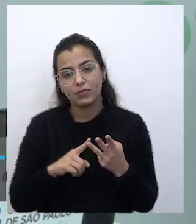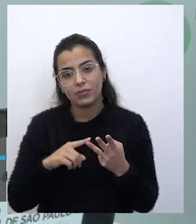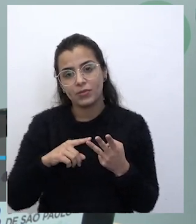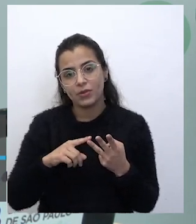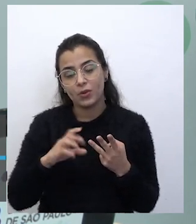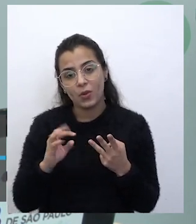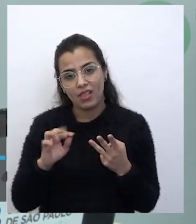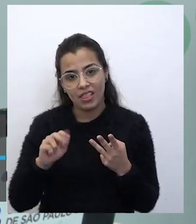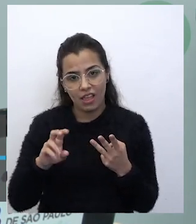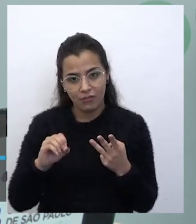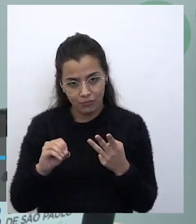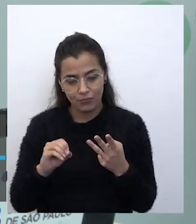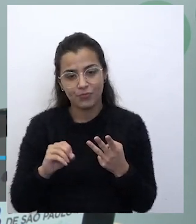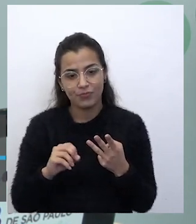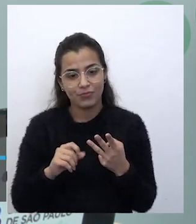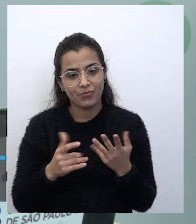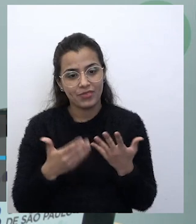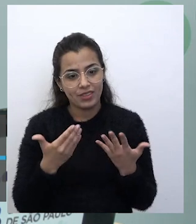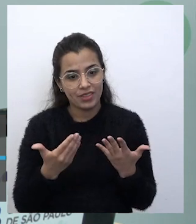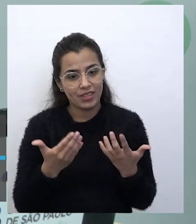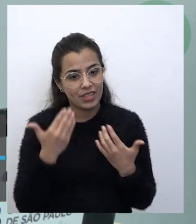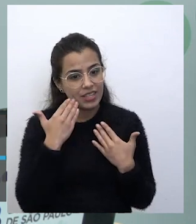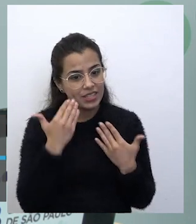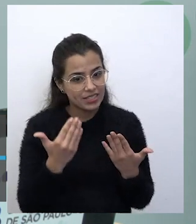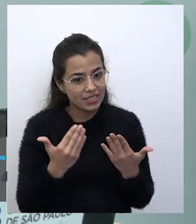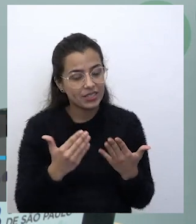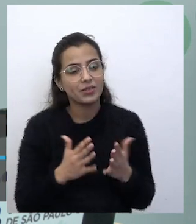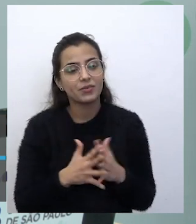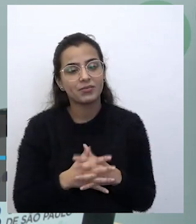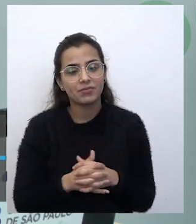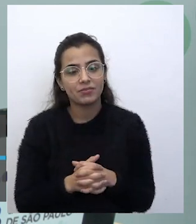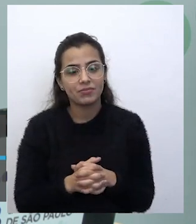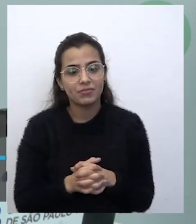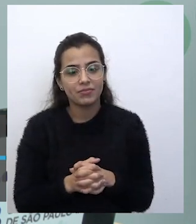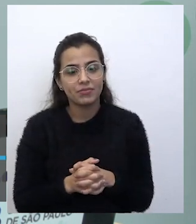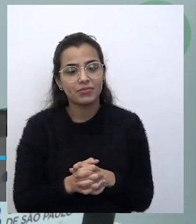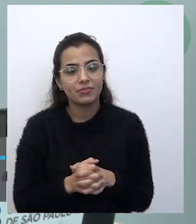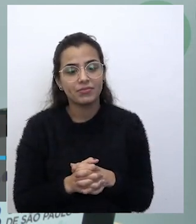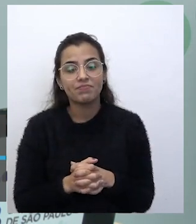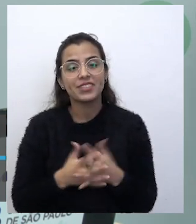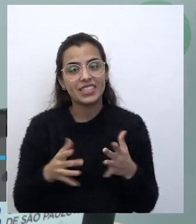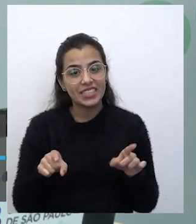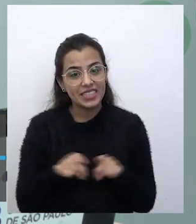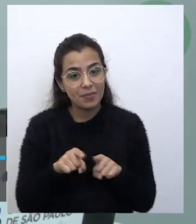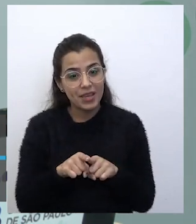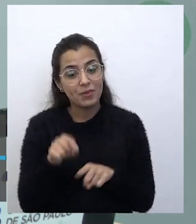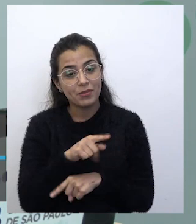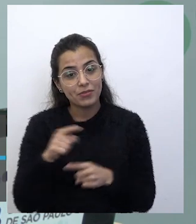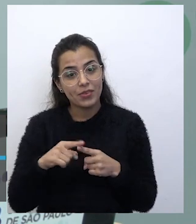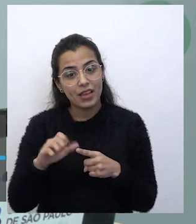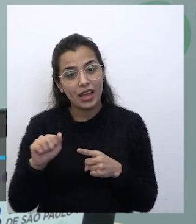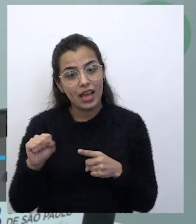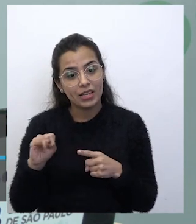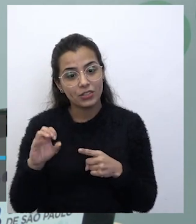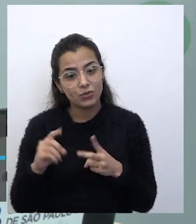Quero mandar um agradecimento especial ao Guilherme, que elogiou muito a sua aula, professora. Obrigada. E também aos professores Cássia,